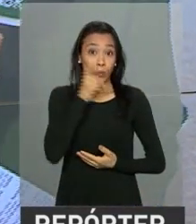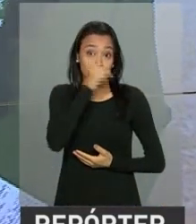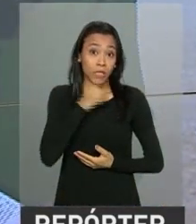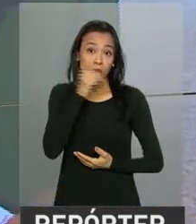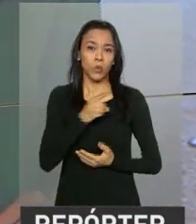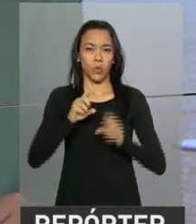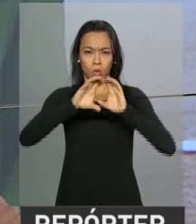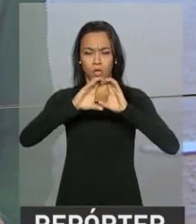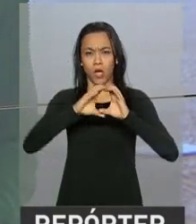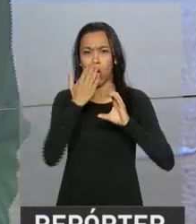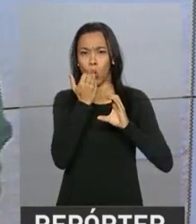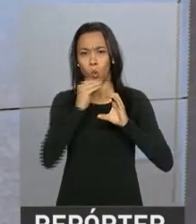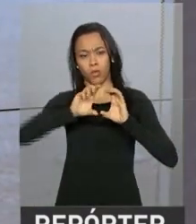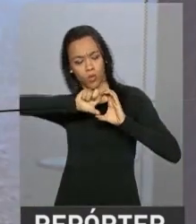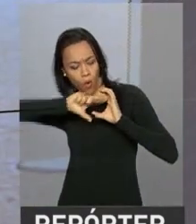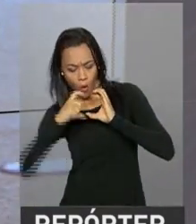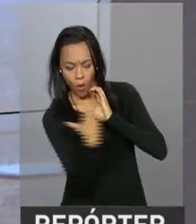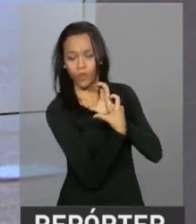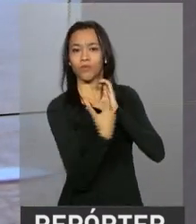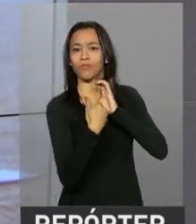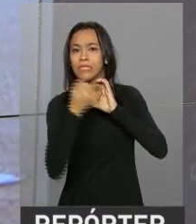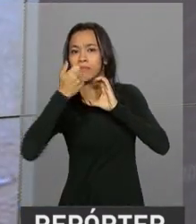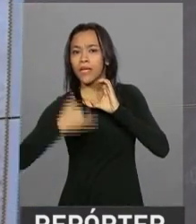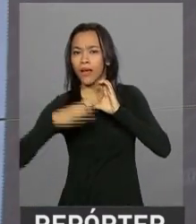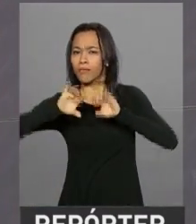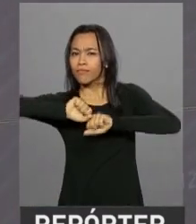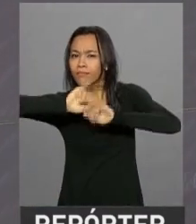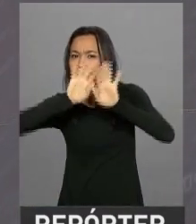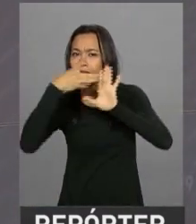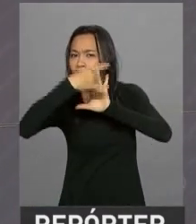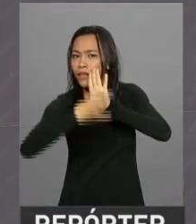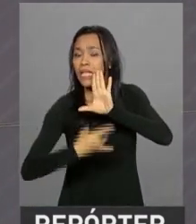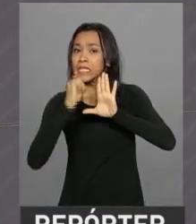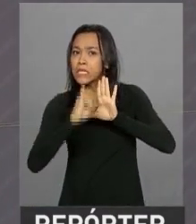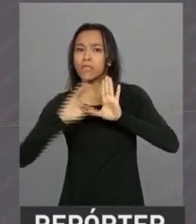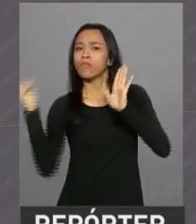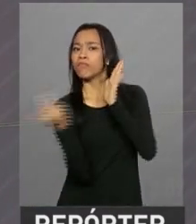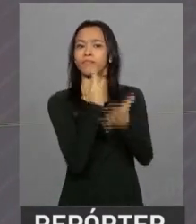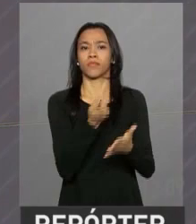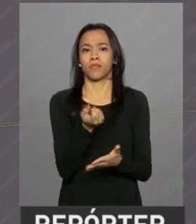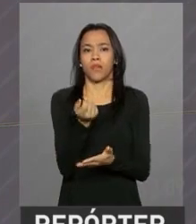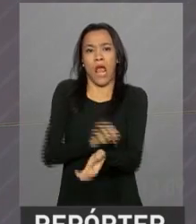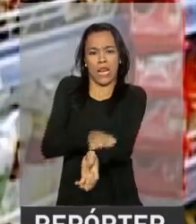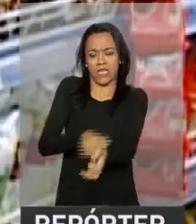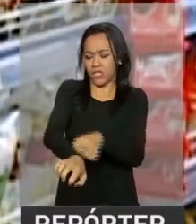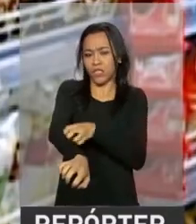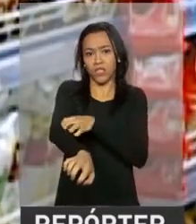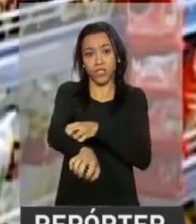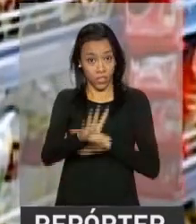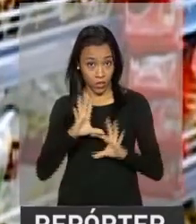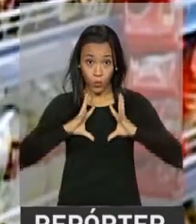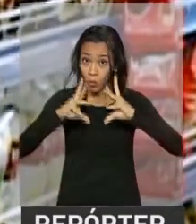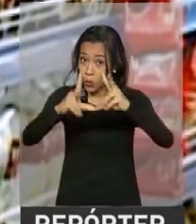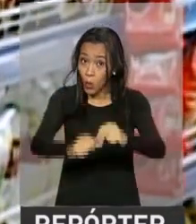todos os rótulos de alimentos devem deixar bem claro se o produto tem algum ingrediente que possa causar alergia. Todos os fabricantes